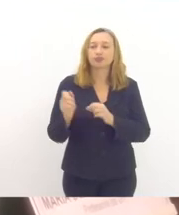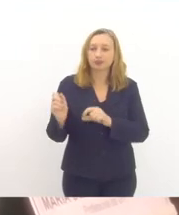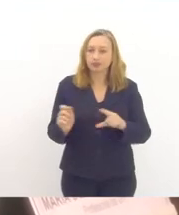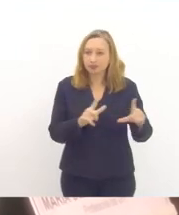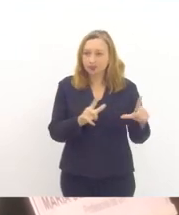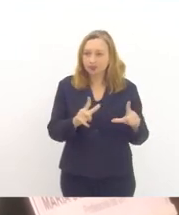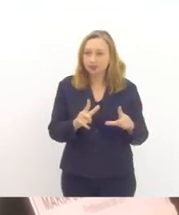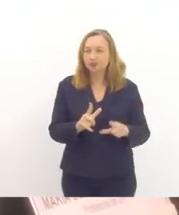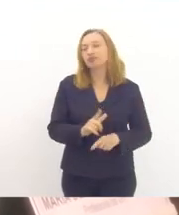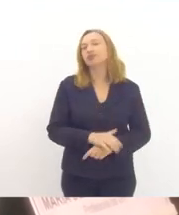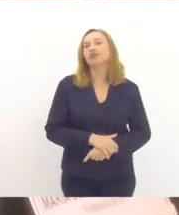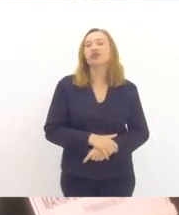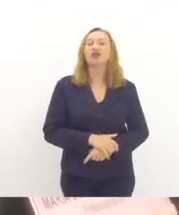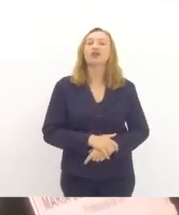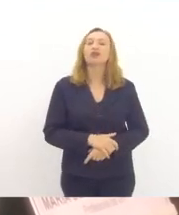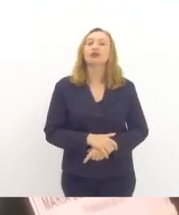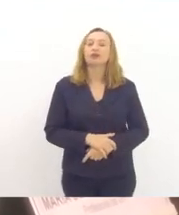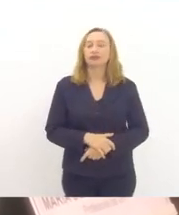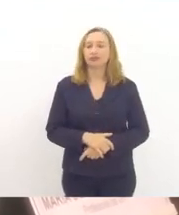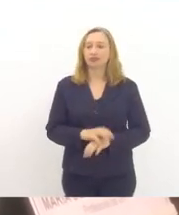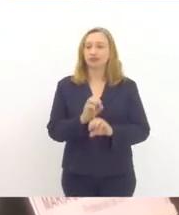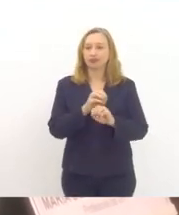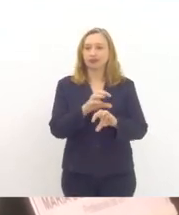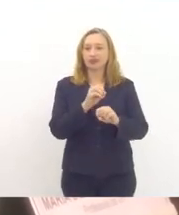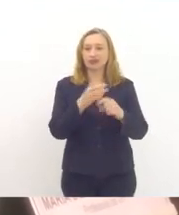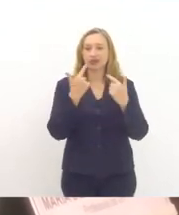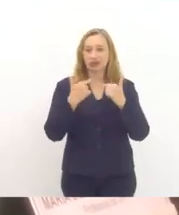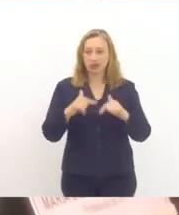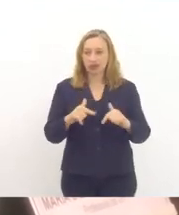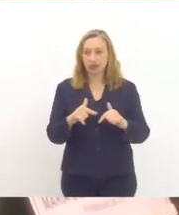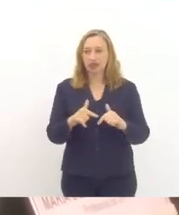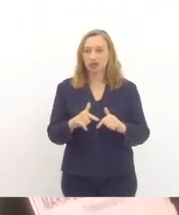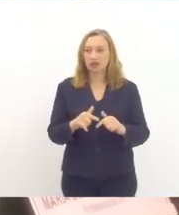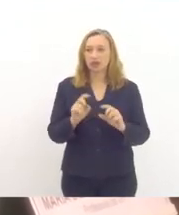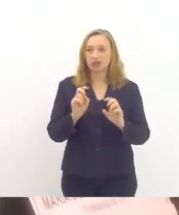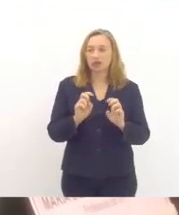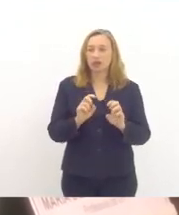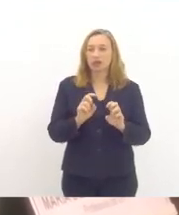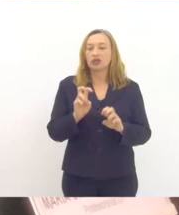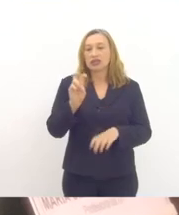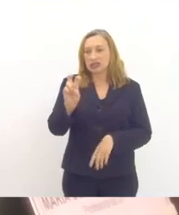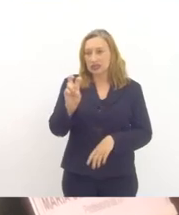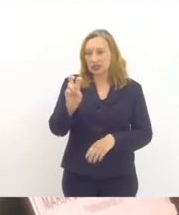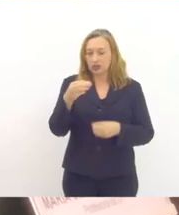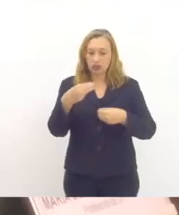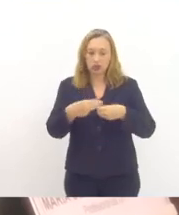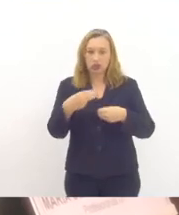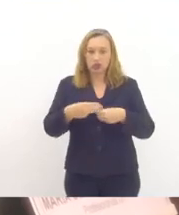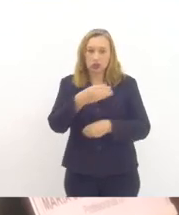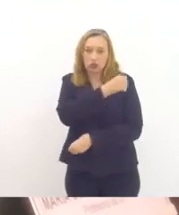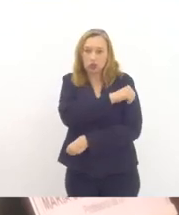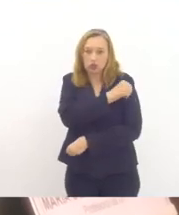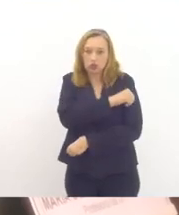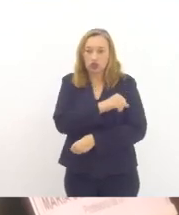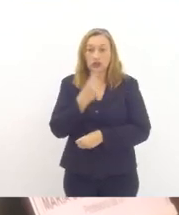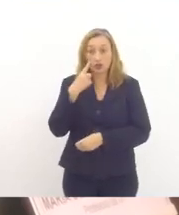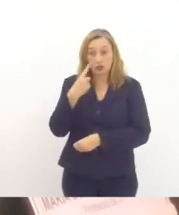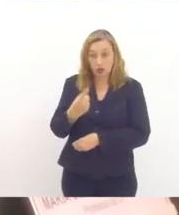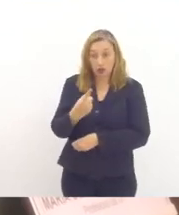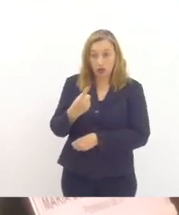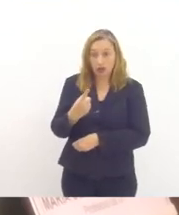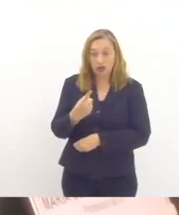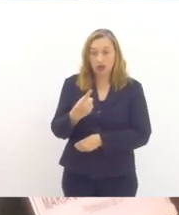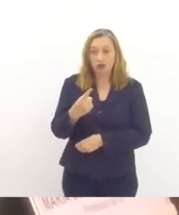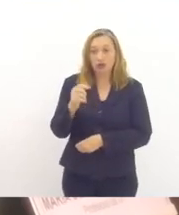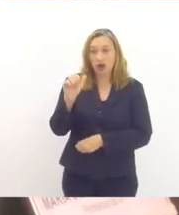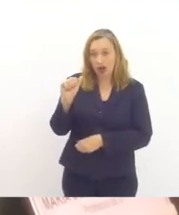traz um recorte cartográfico do ensino de línguas cita apenas 5 municípios do Rio de Janeiro. Vocês vão reparar que estão com a letra